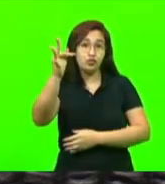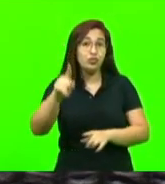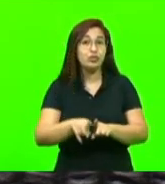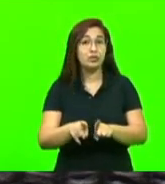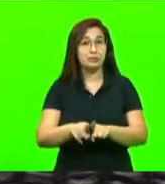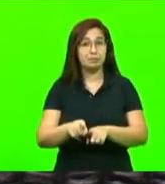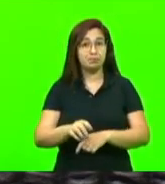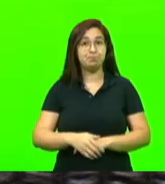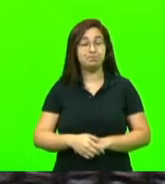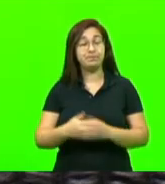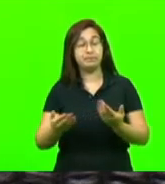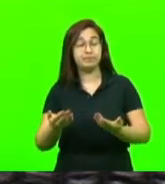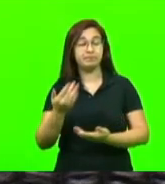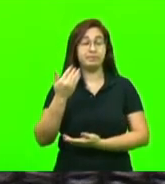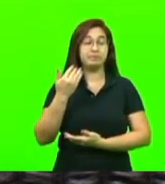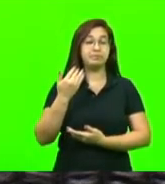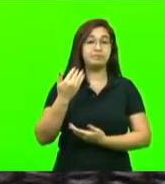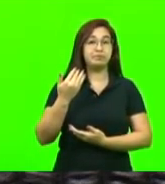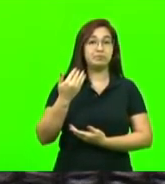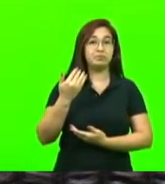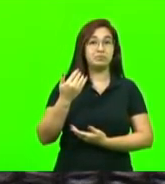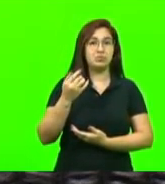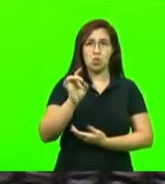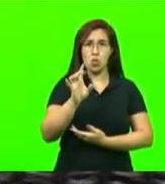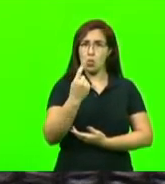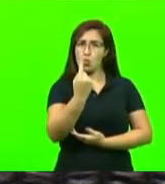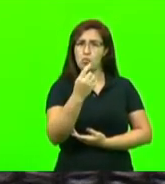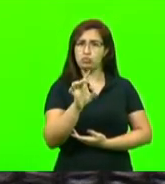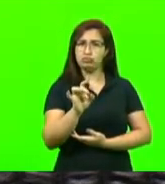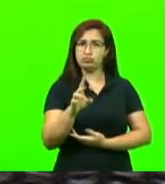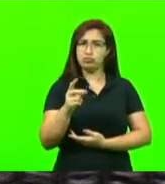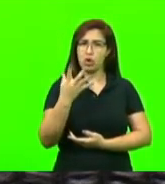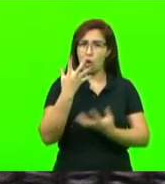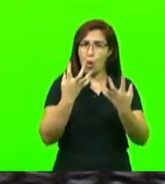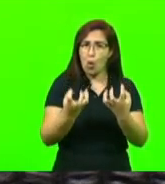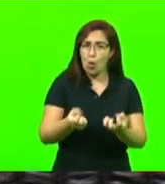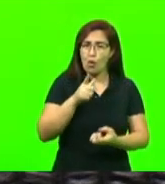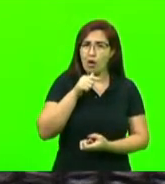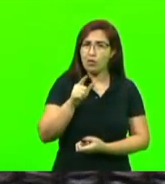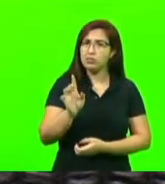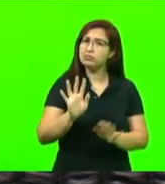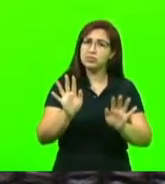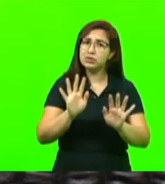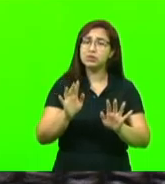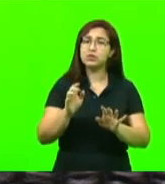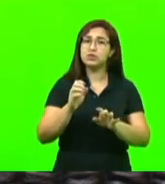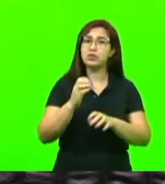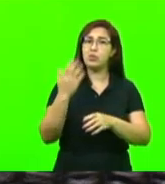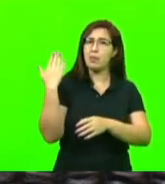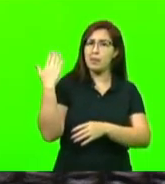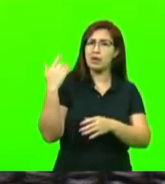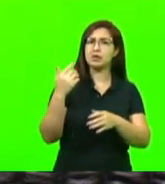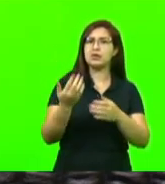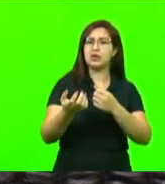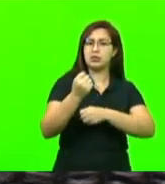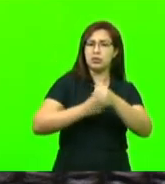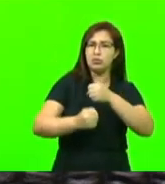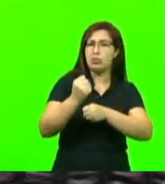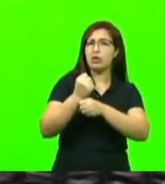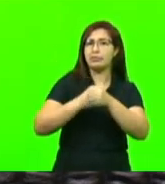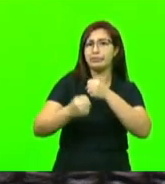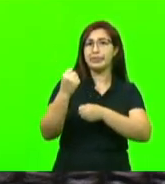nós vivemos mais uma estiagem. Como eu disse, Santa Catarina, nos últimos anos, é recorrente